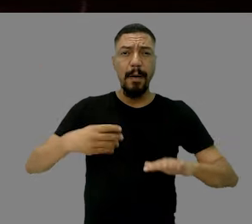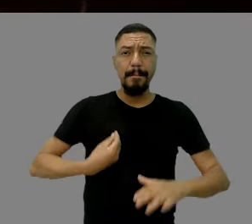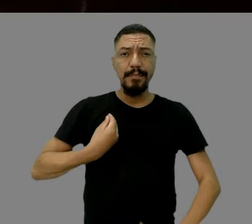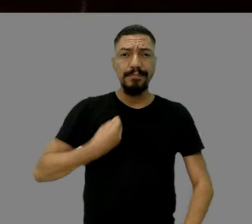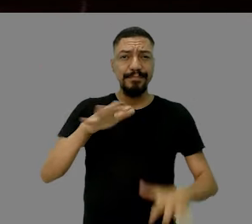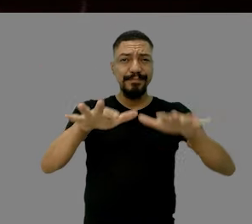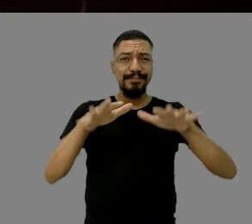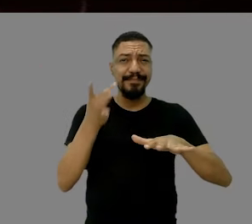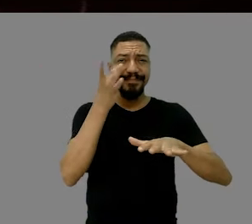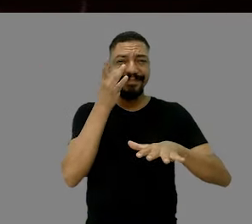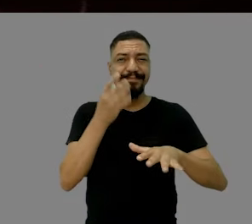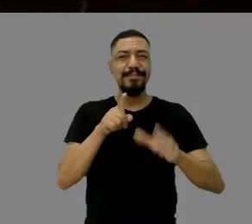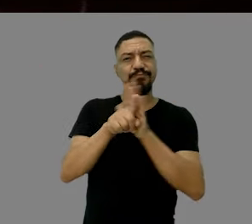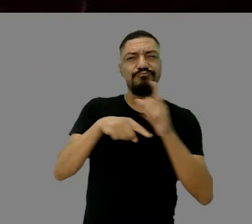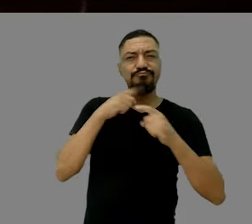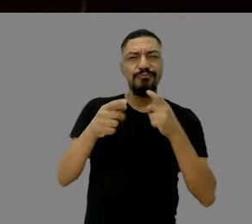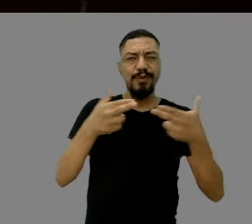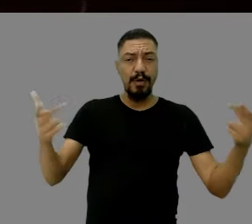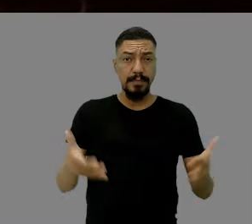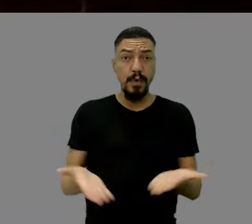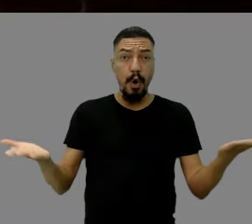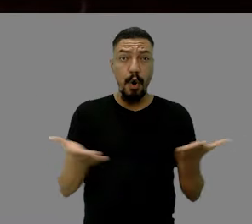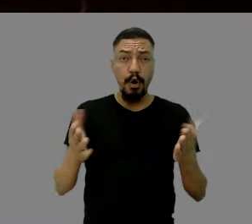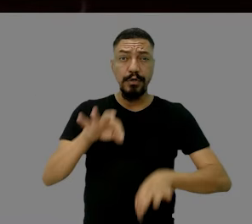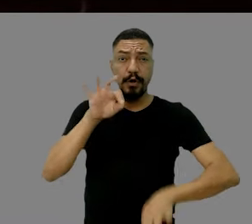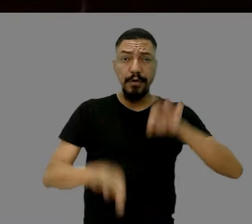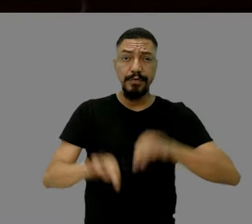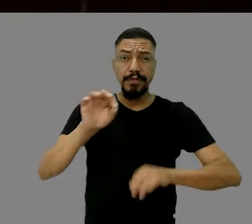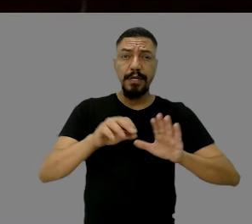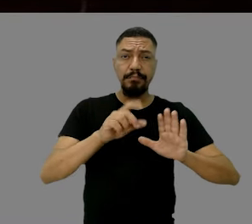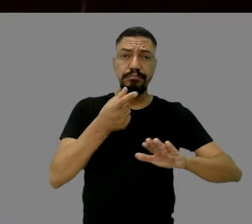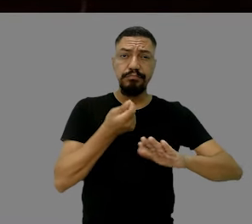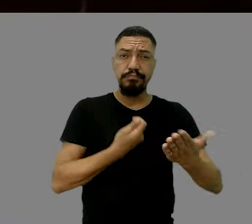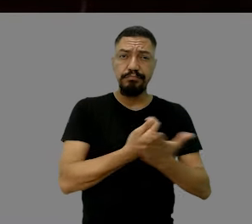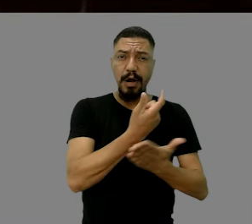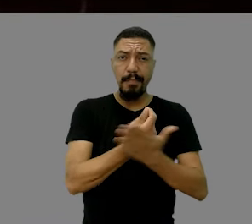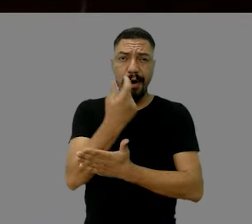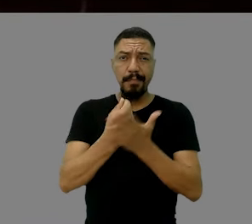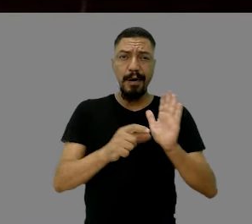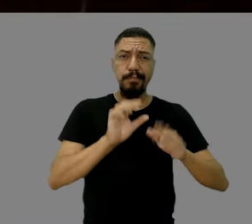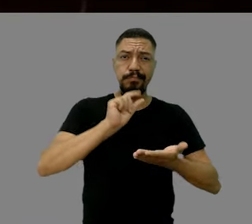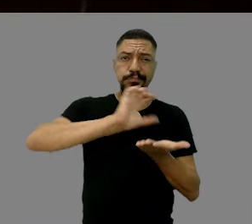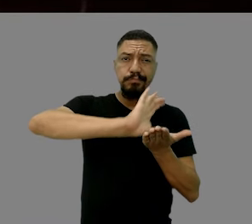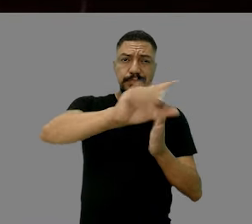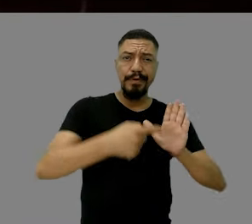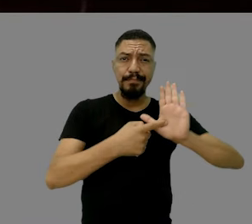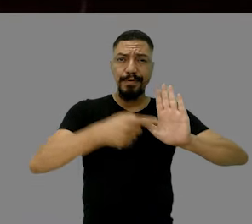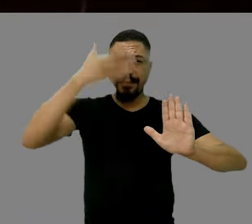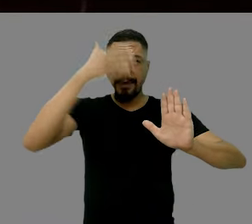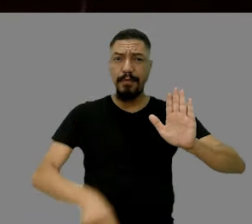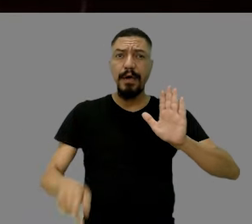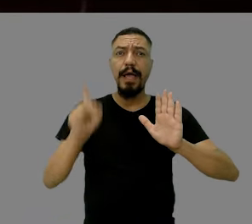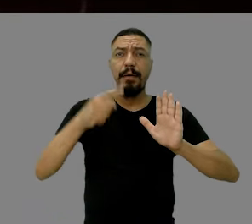Né? Essa oficina de prestação de contas é uma realização da Iberá Cultural, né, que é uma produtora que trabalha